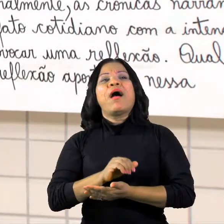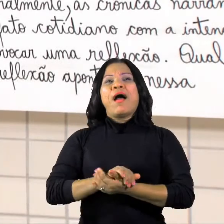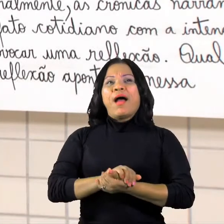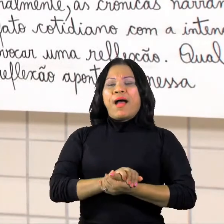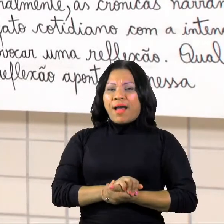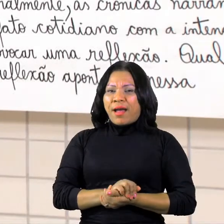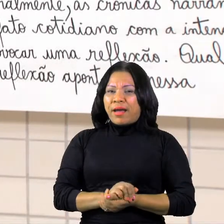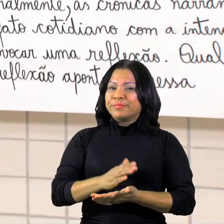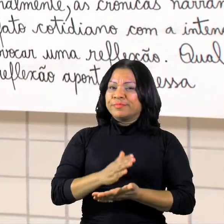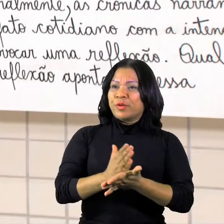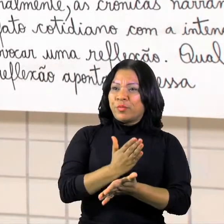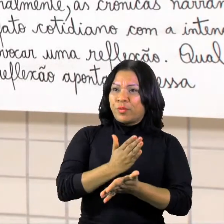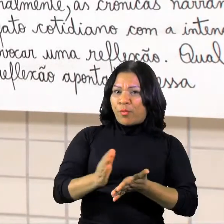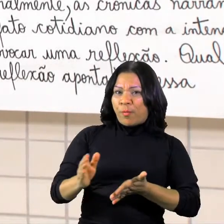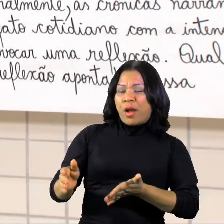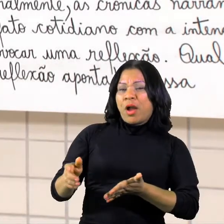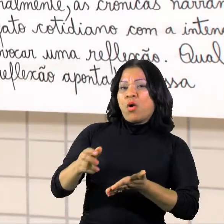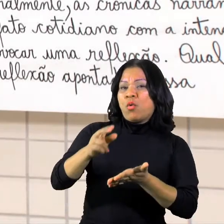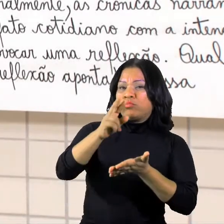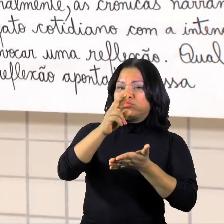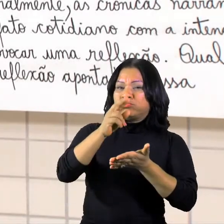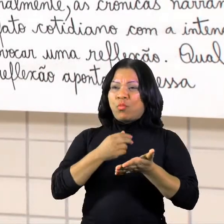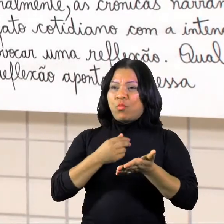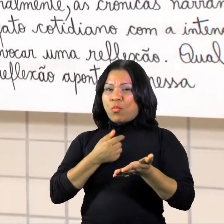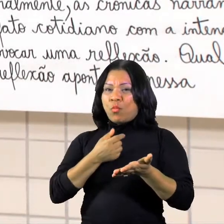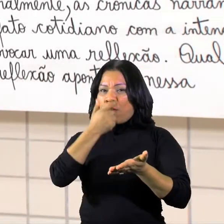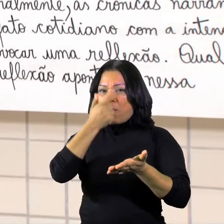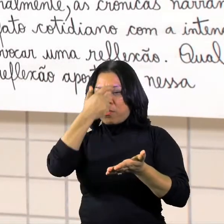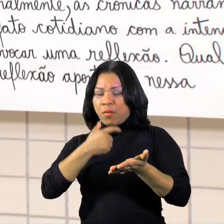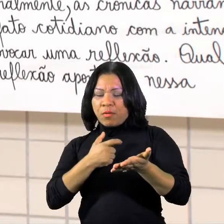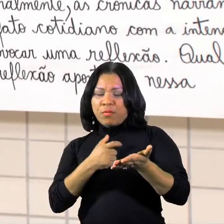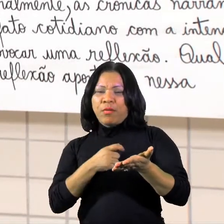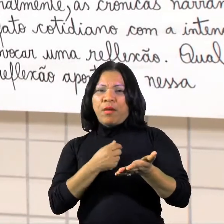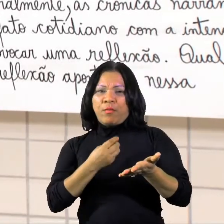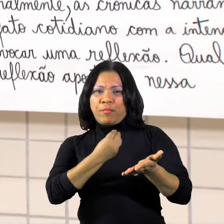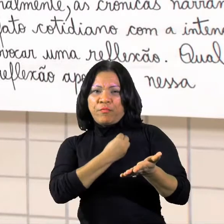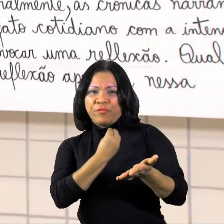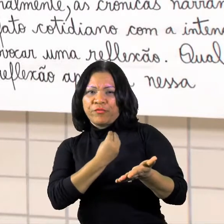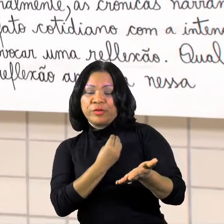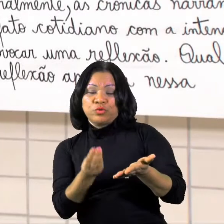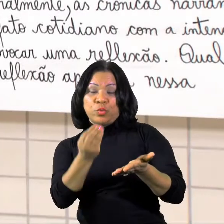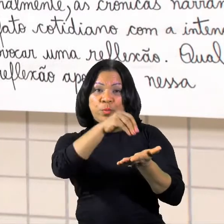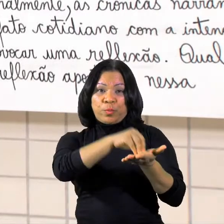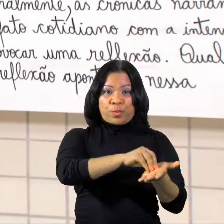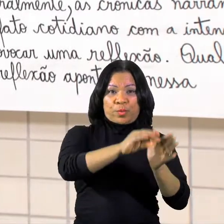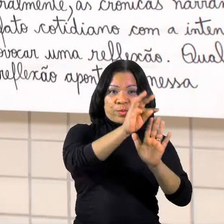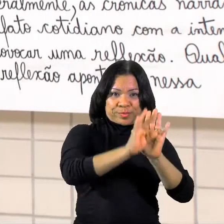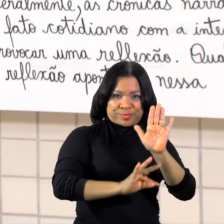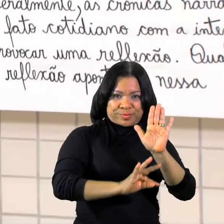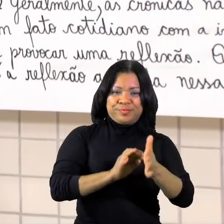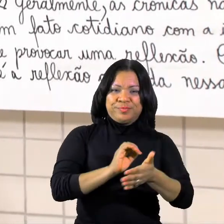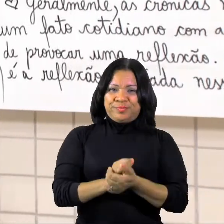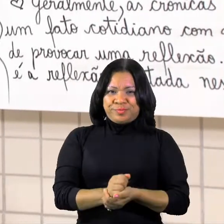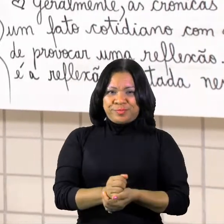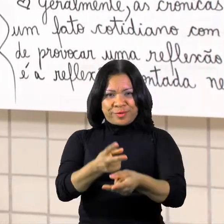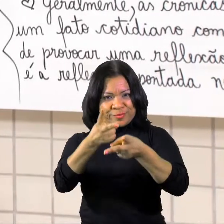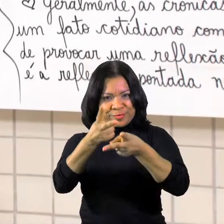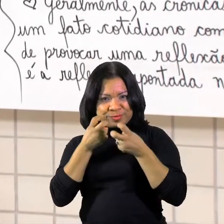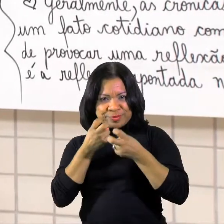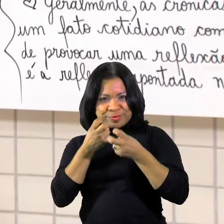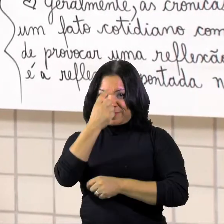narrador vivenciou e passou e quer contar. Então, vamos ver do que trata esse texto? Vamos observar a